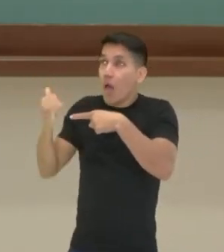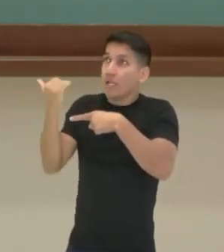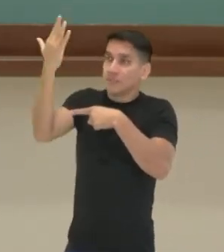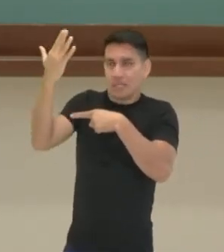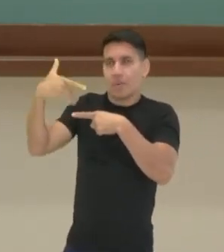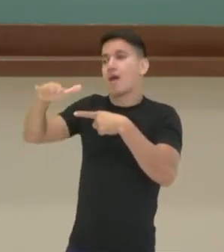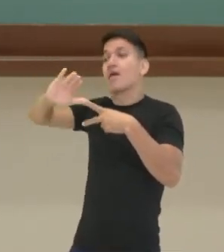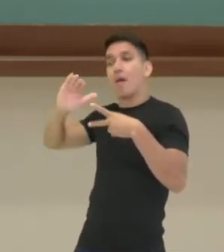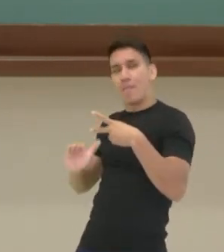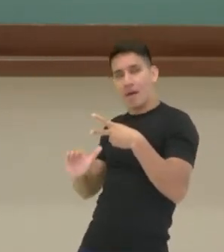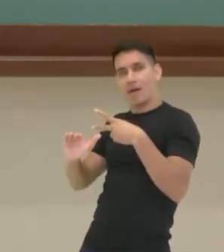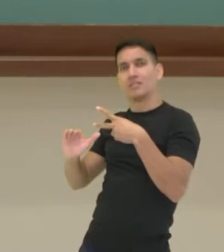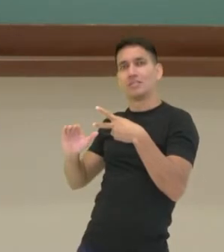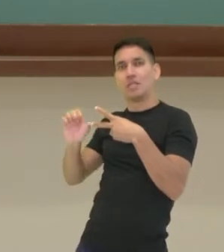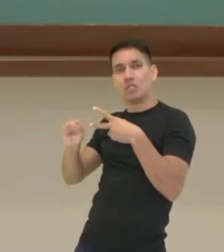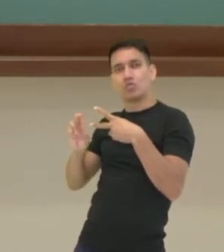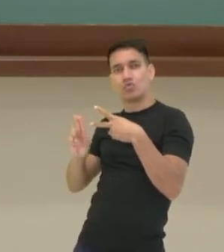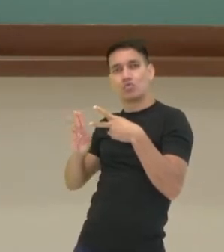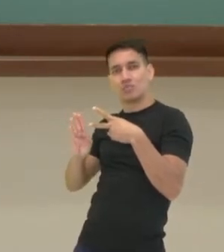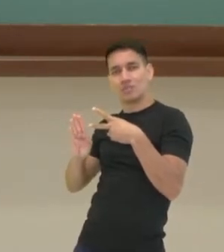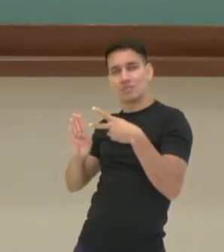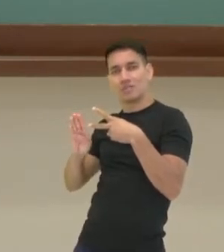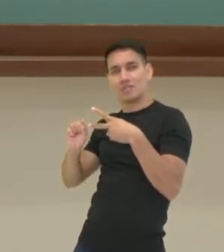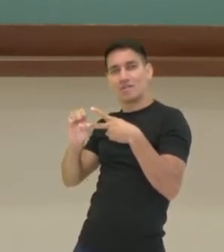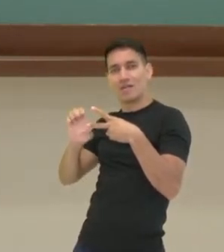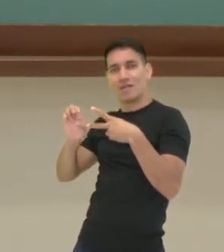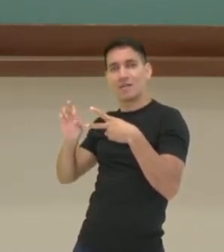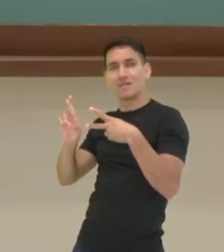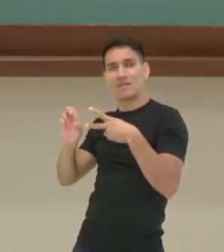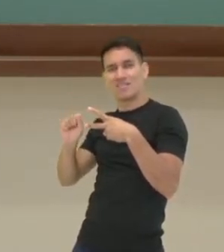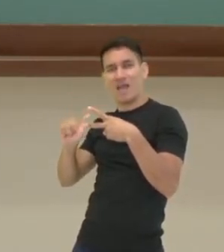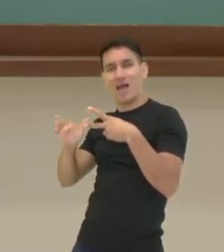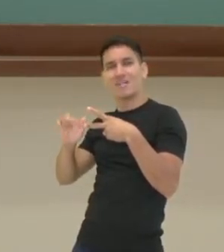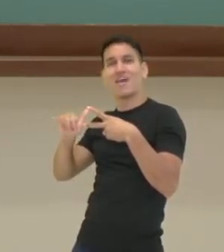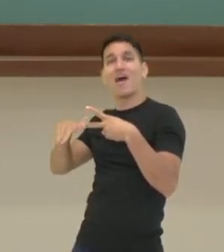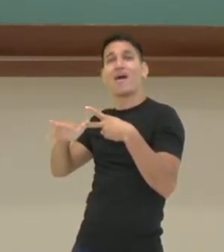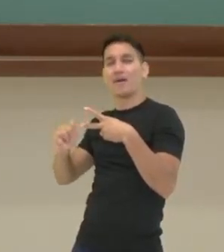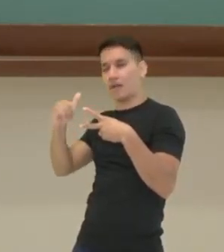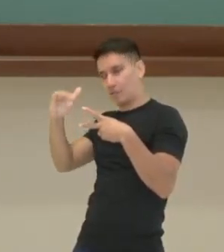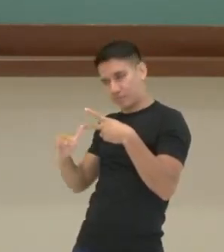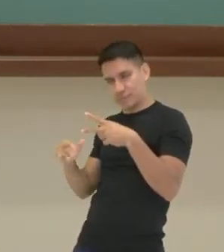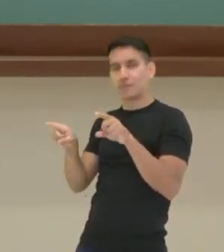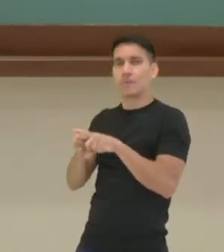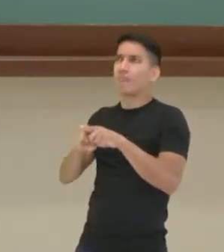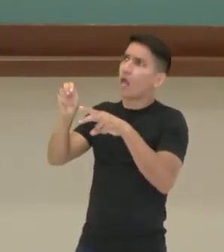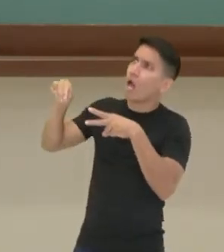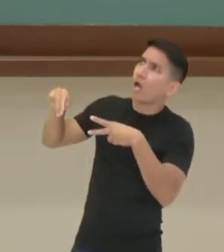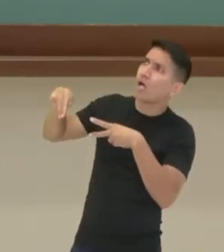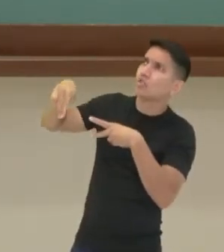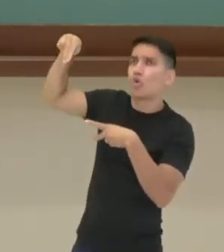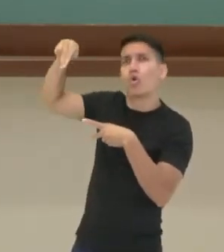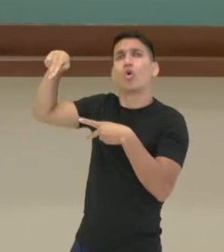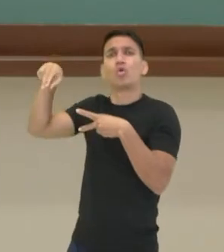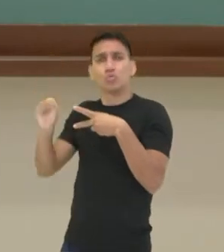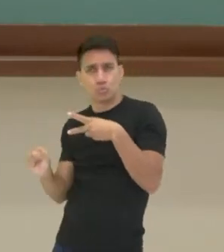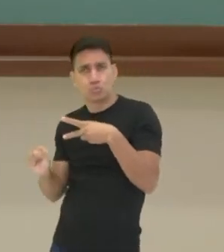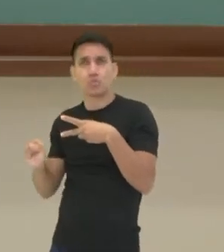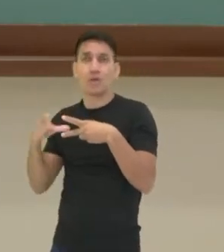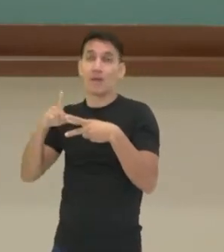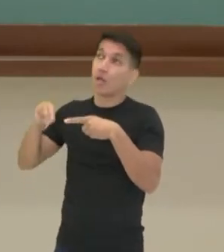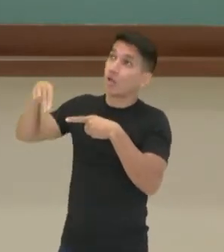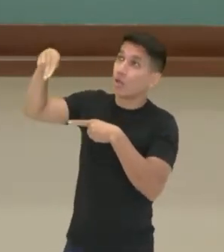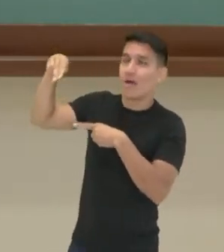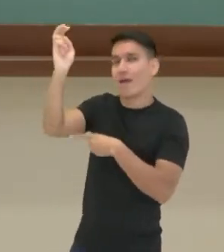deserto do Saara, destacando a África do Sul e, no norte, o Egito. Mas são muitos países que formam a